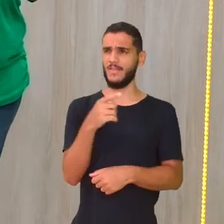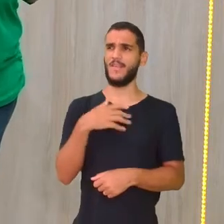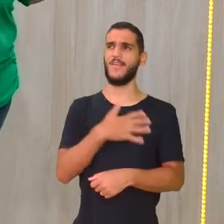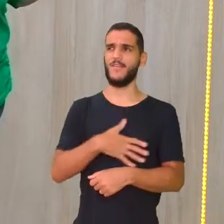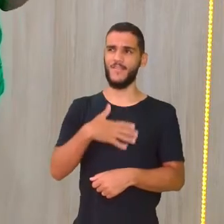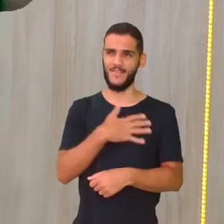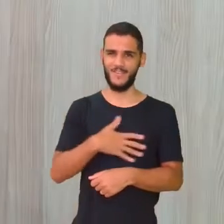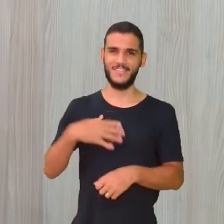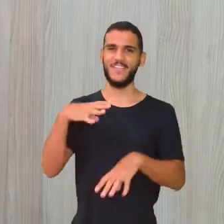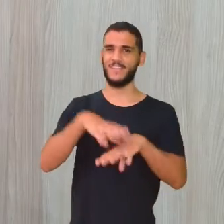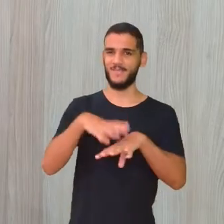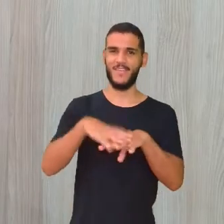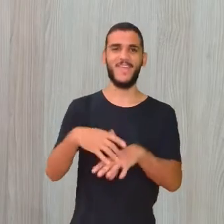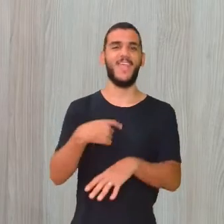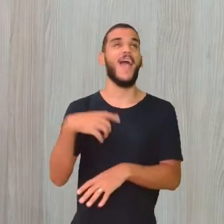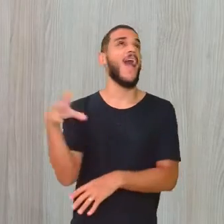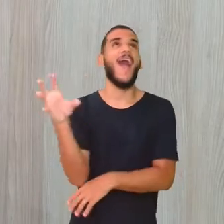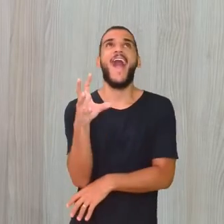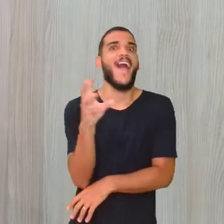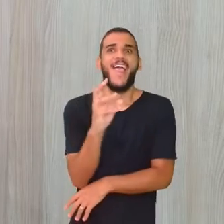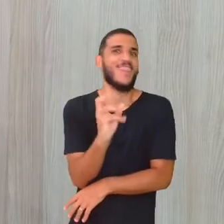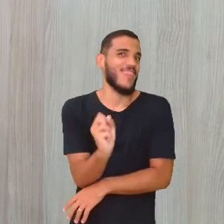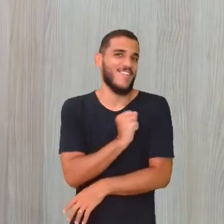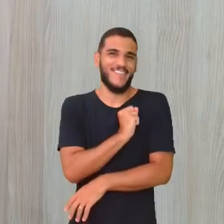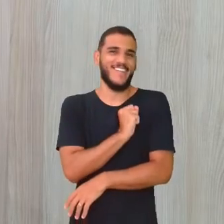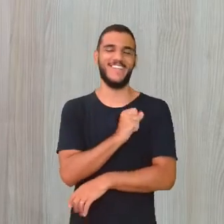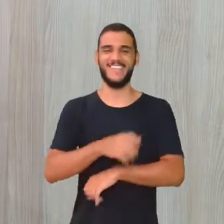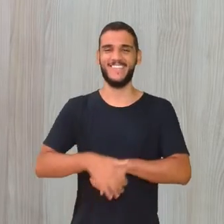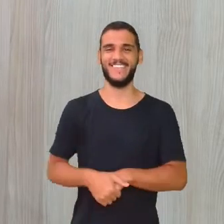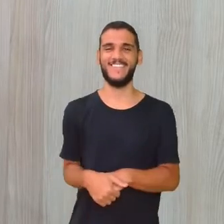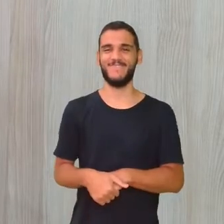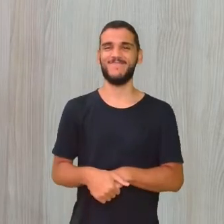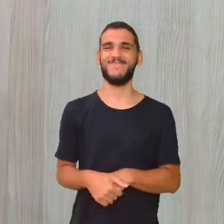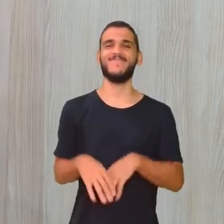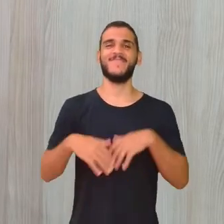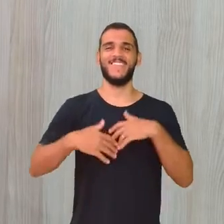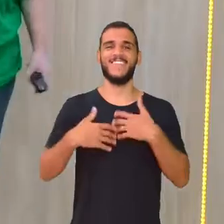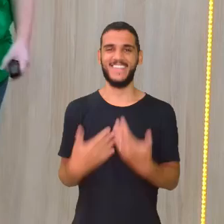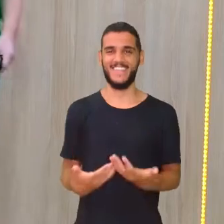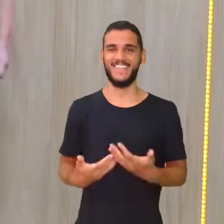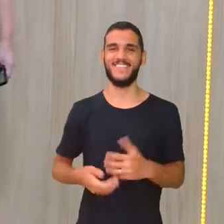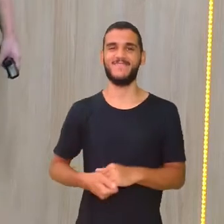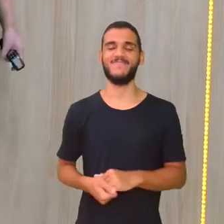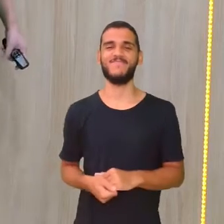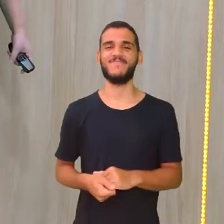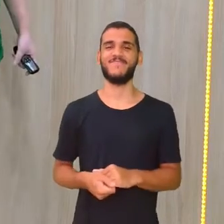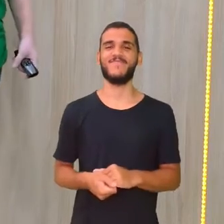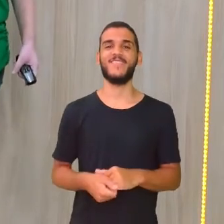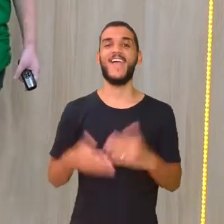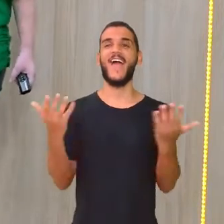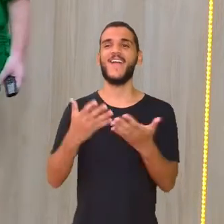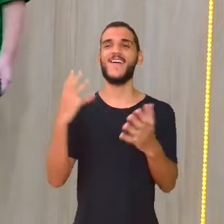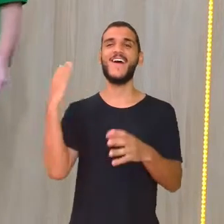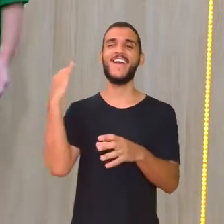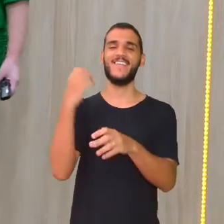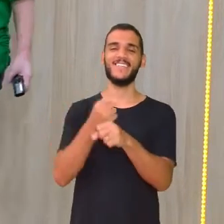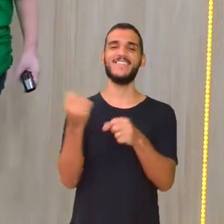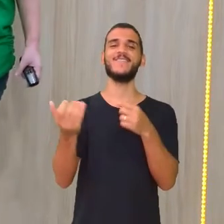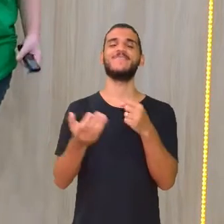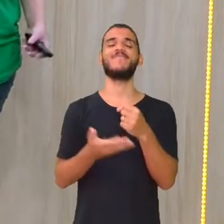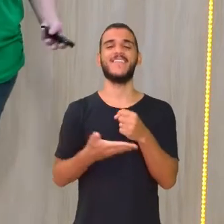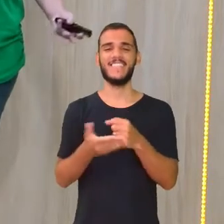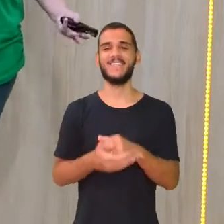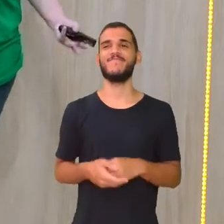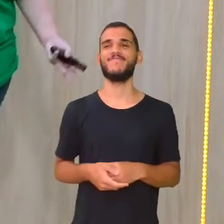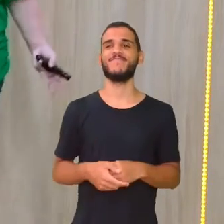matemática, amei, adorei isso. Então, fazendo uma revisãozinha aqui. Polígonos.